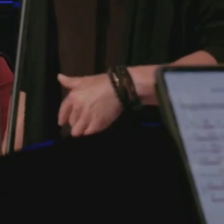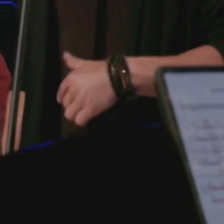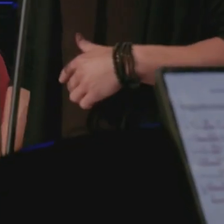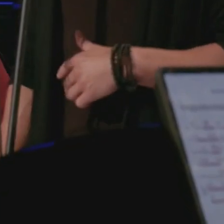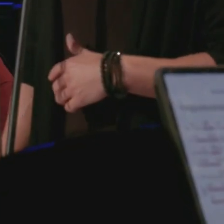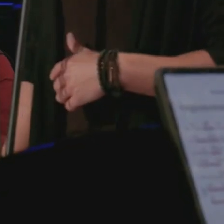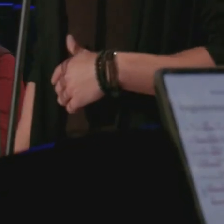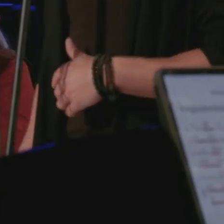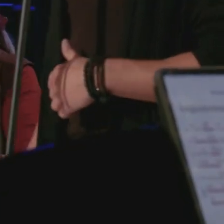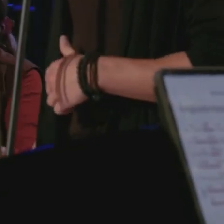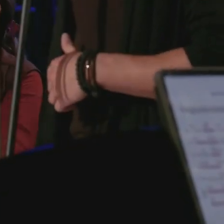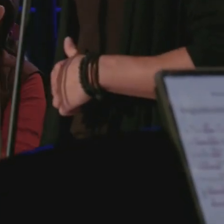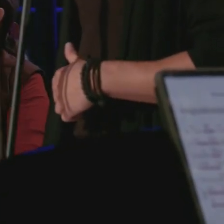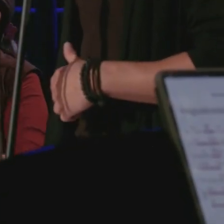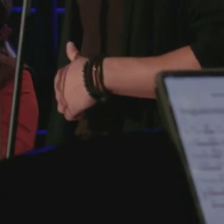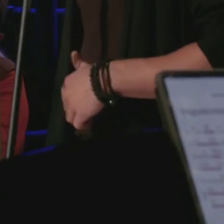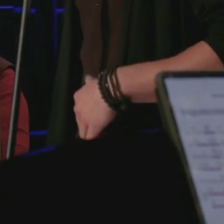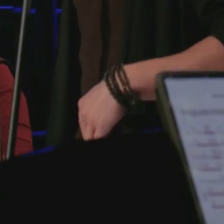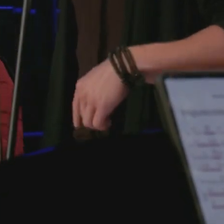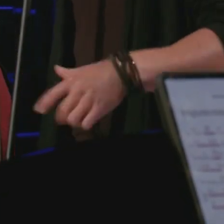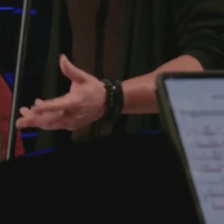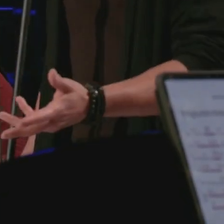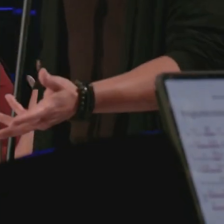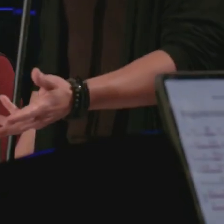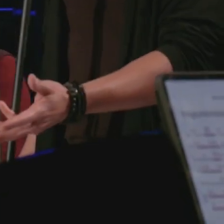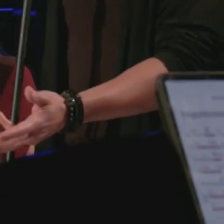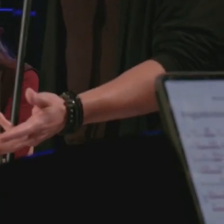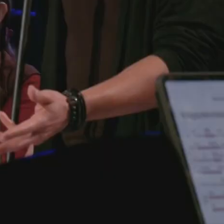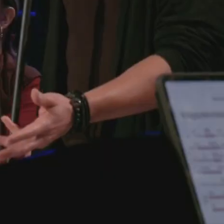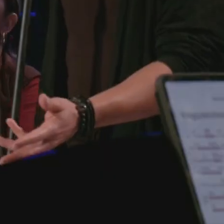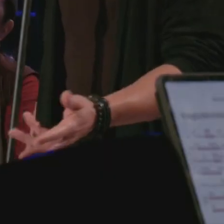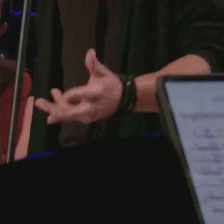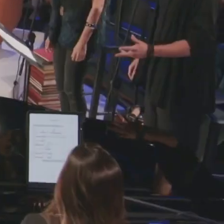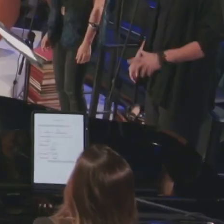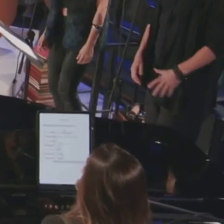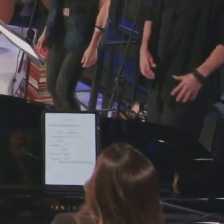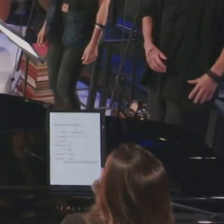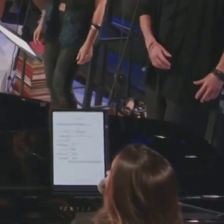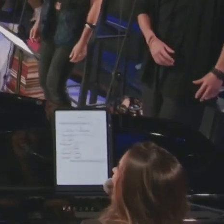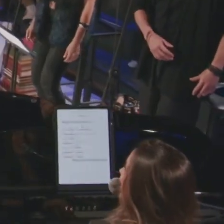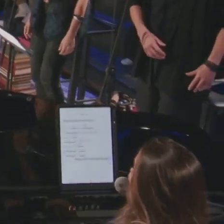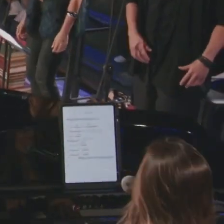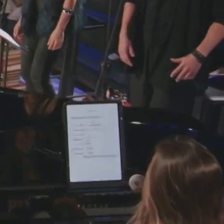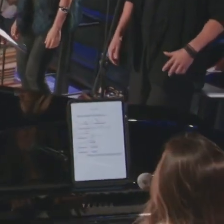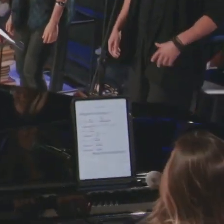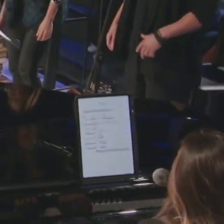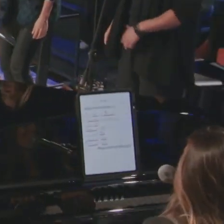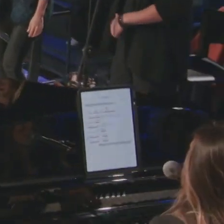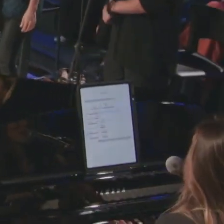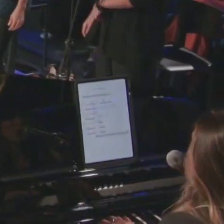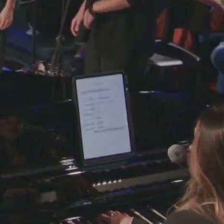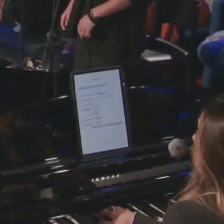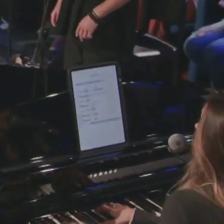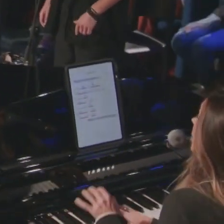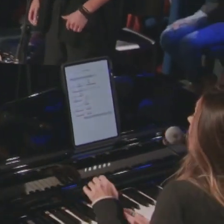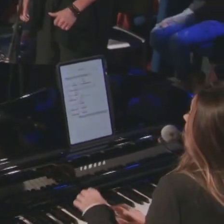cantando, na boca do povo, cantando na boca do povo.